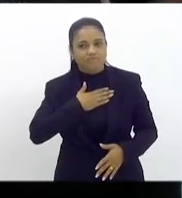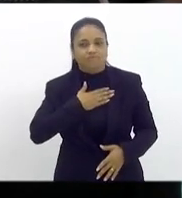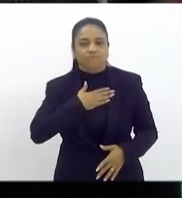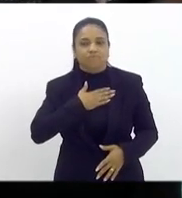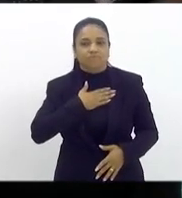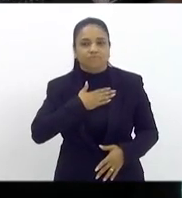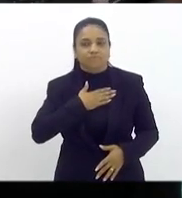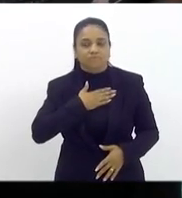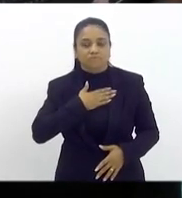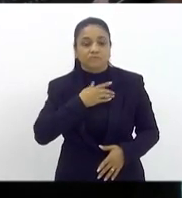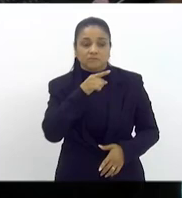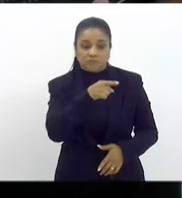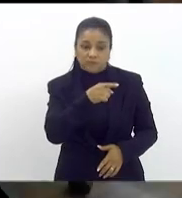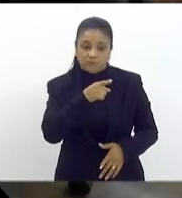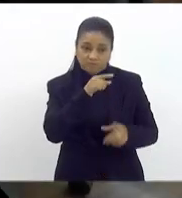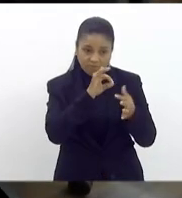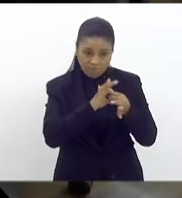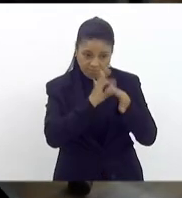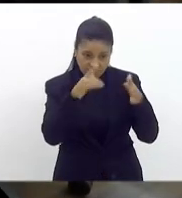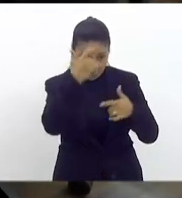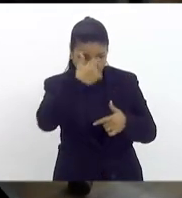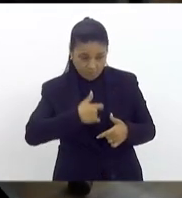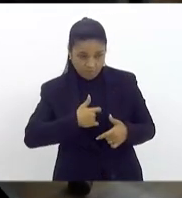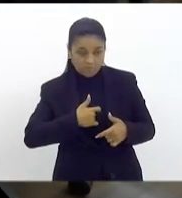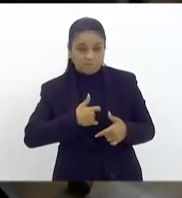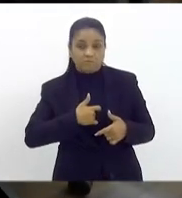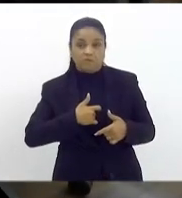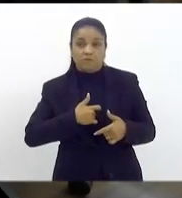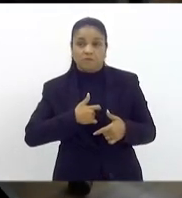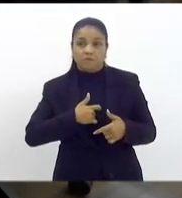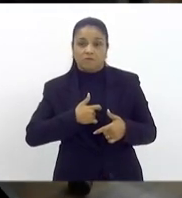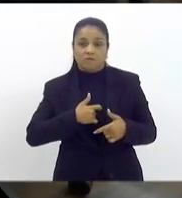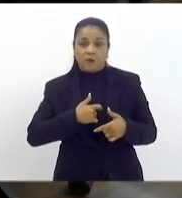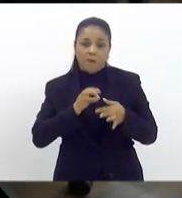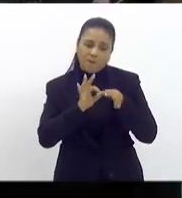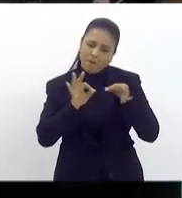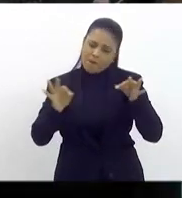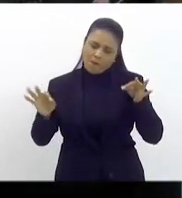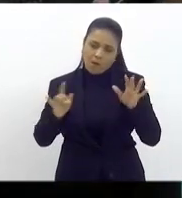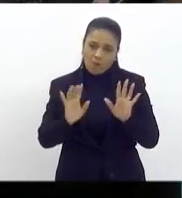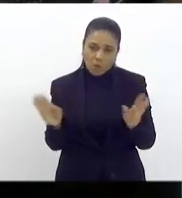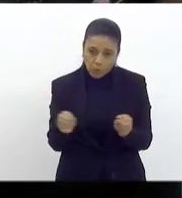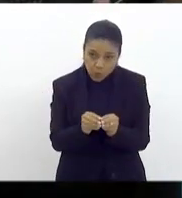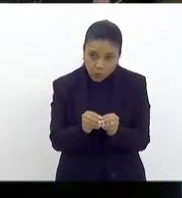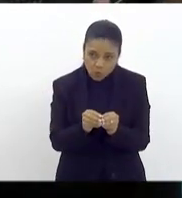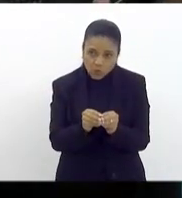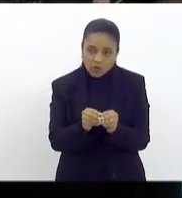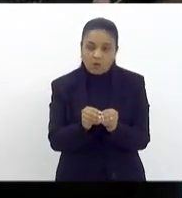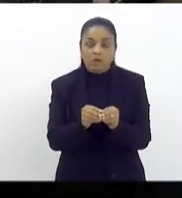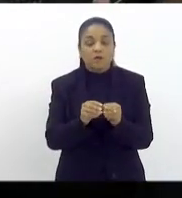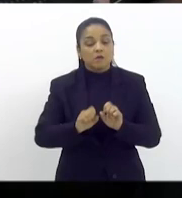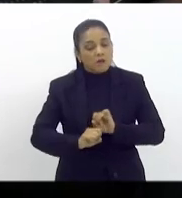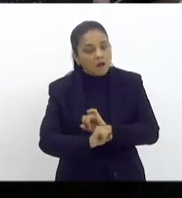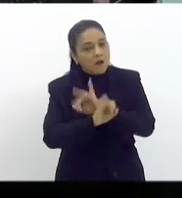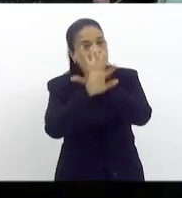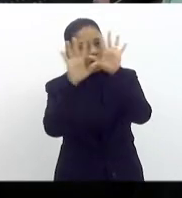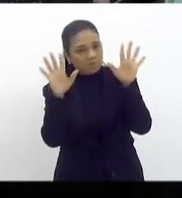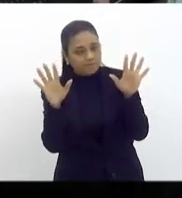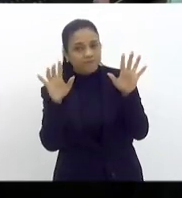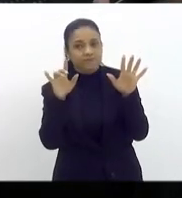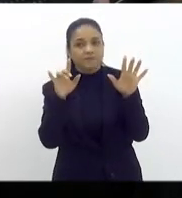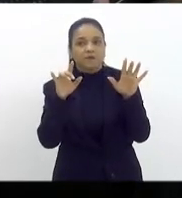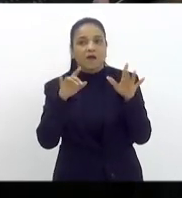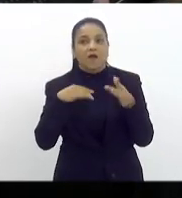se Vossa Excelência me permitir, sem me estender, gostaria apenas de esclarecer que